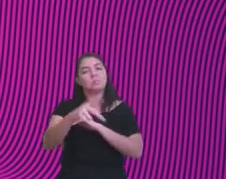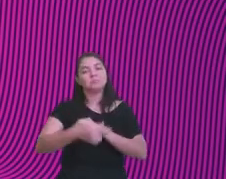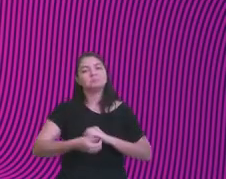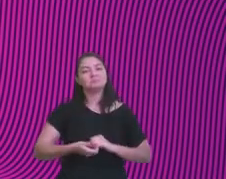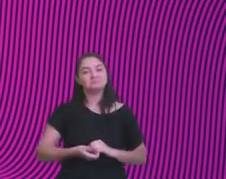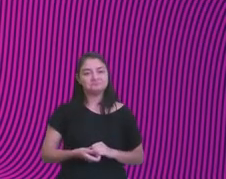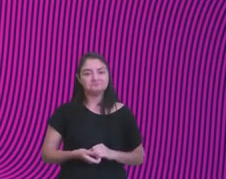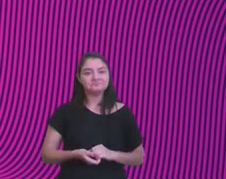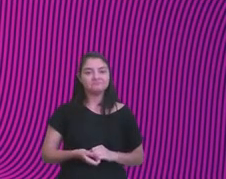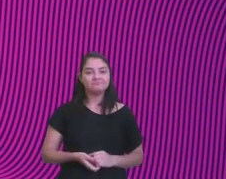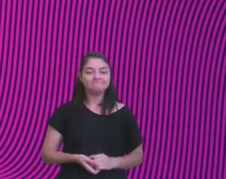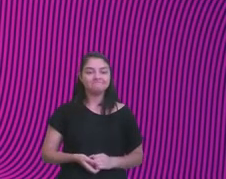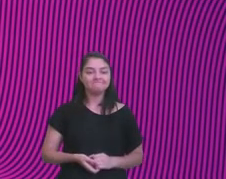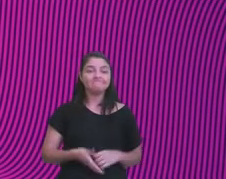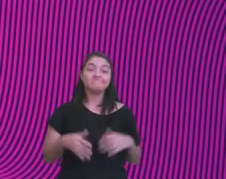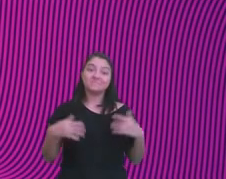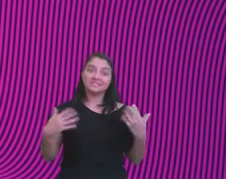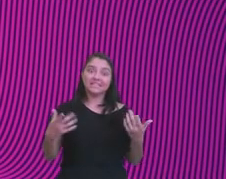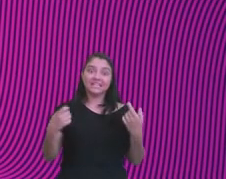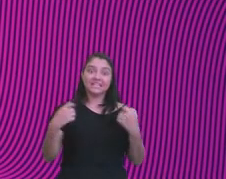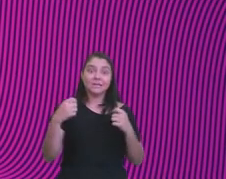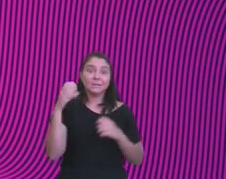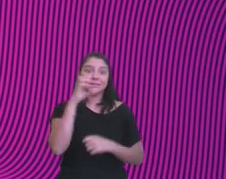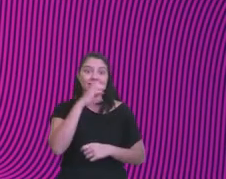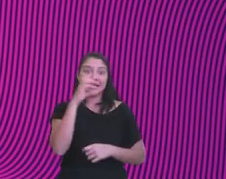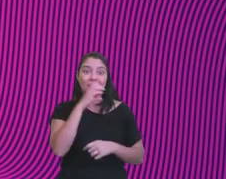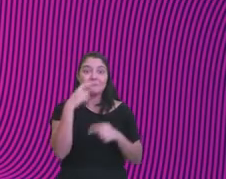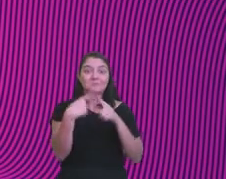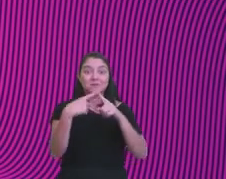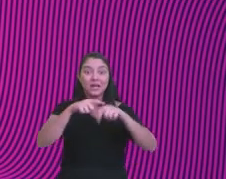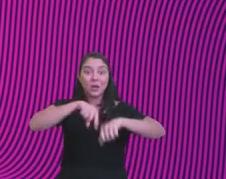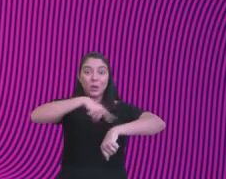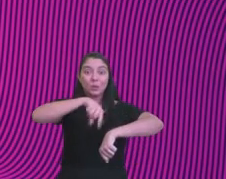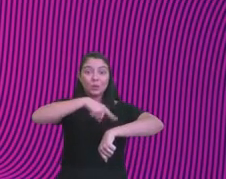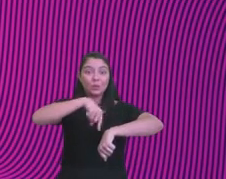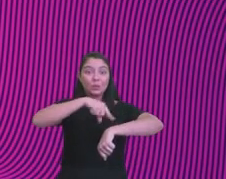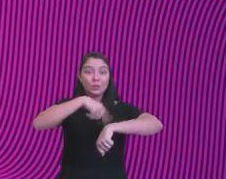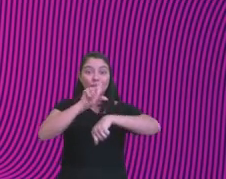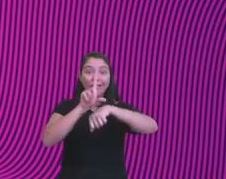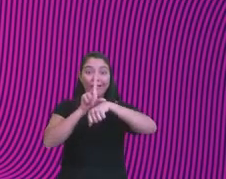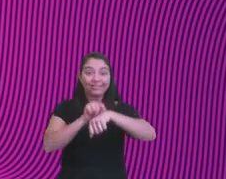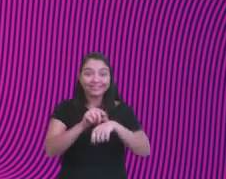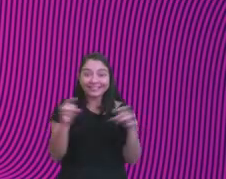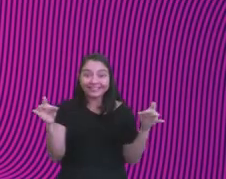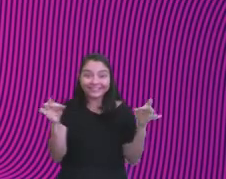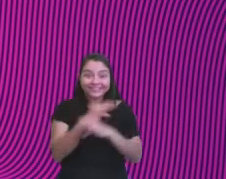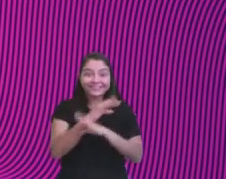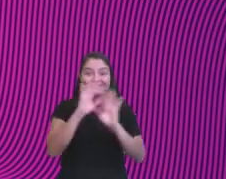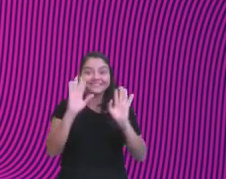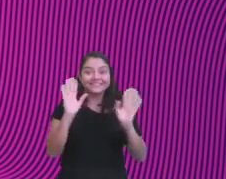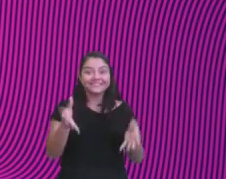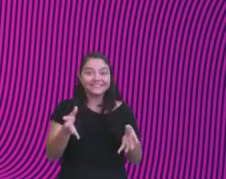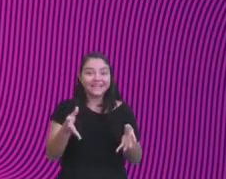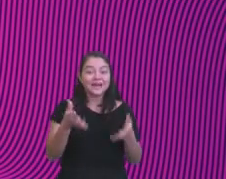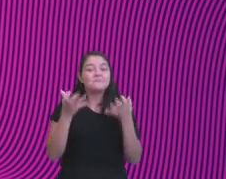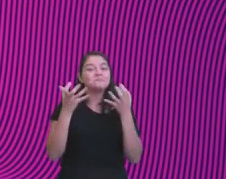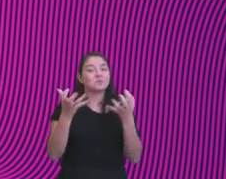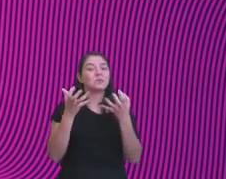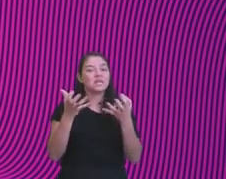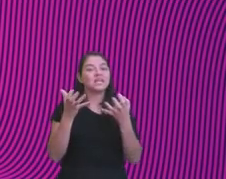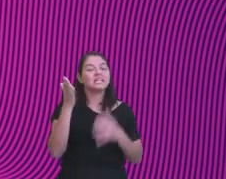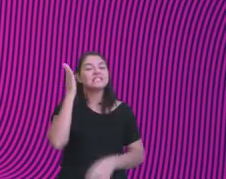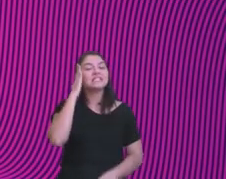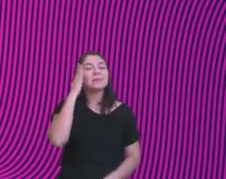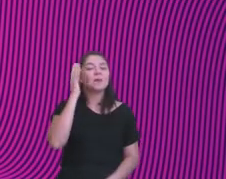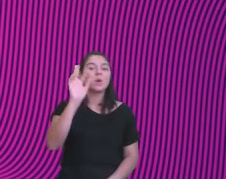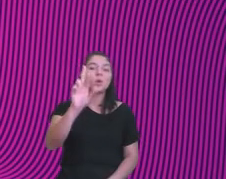Bom, de forma rápida, né, porque a gente está esgotado aqui no tempo, queria só saber se Rodrigo